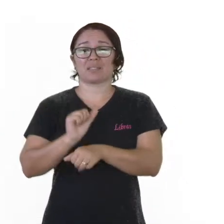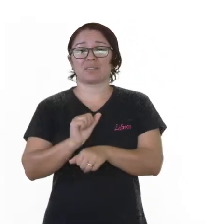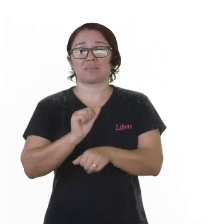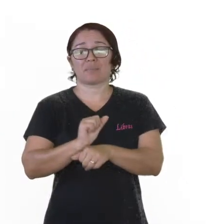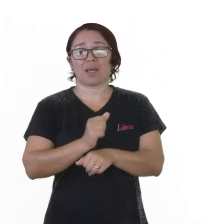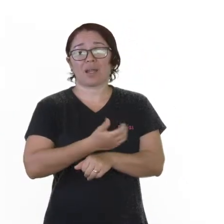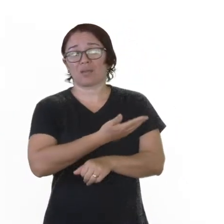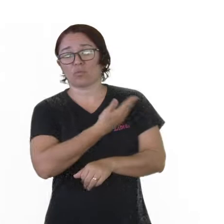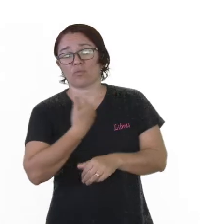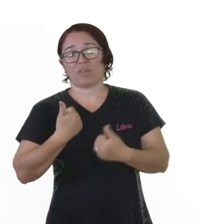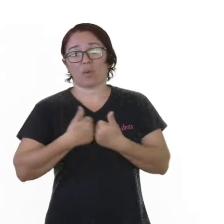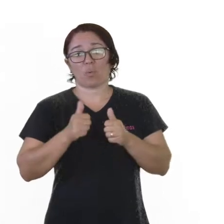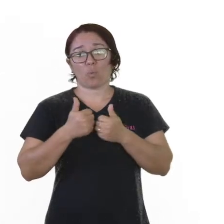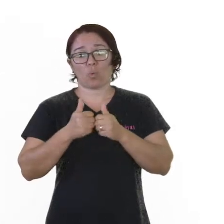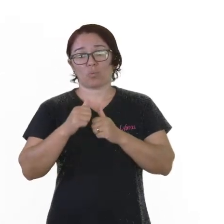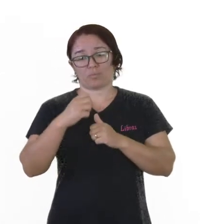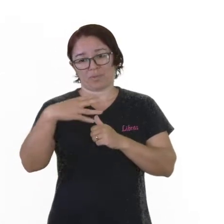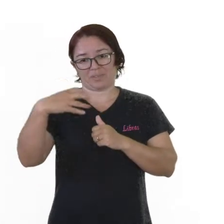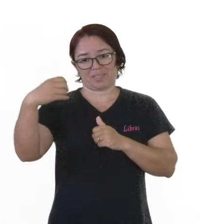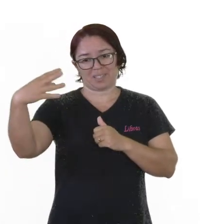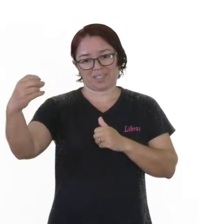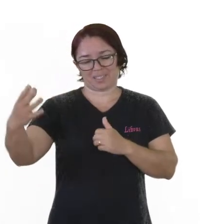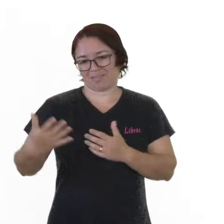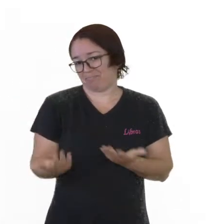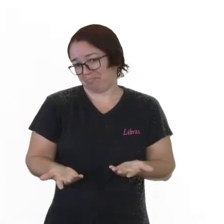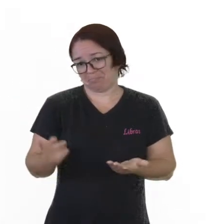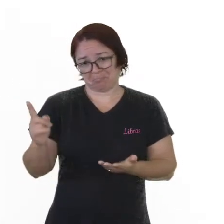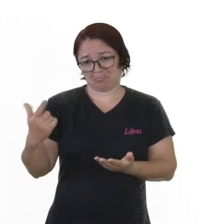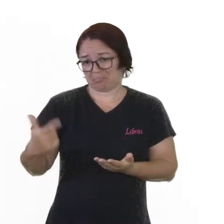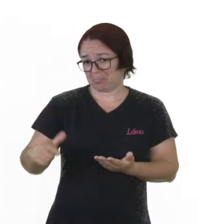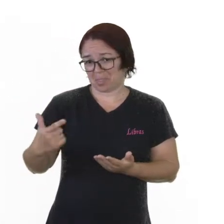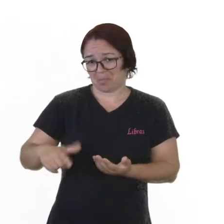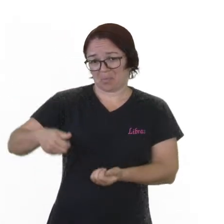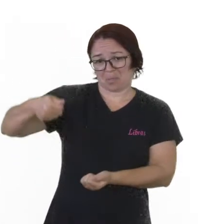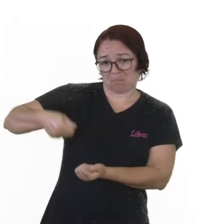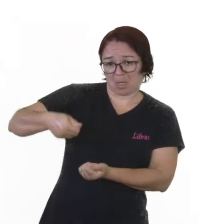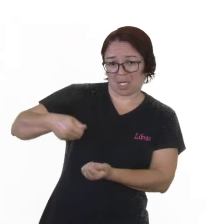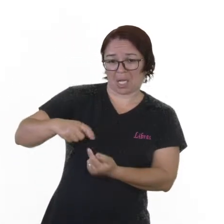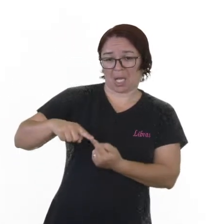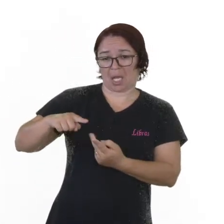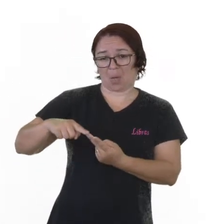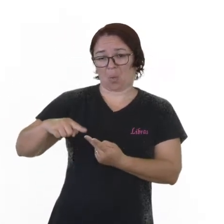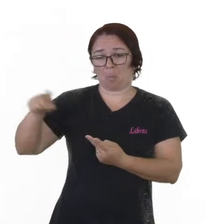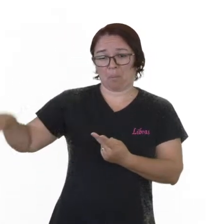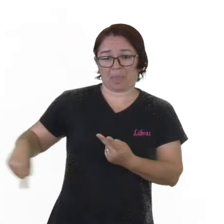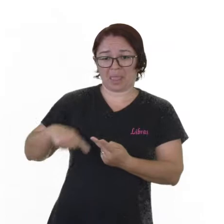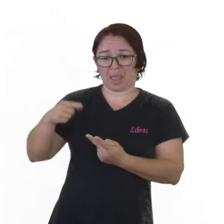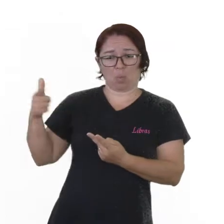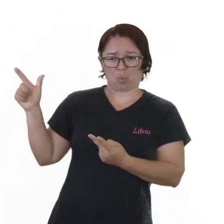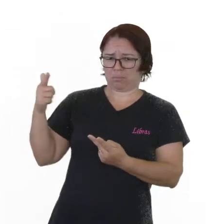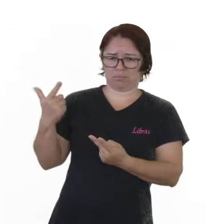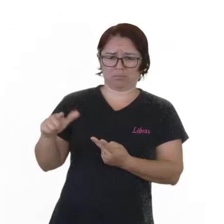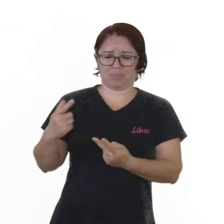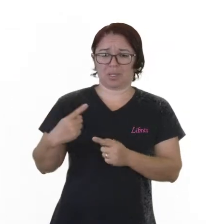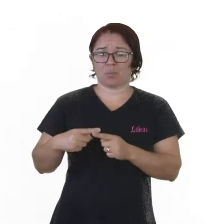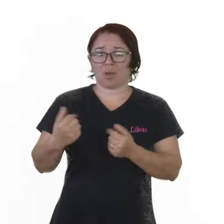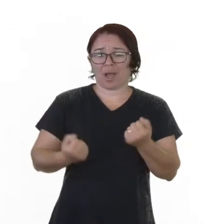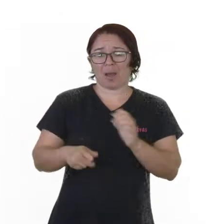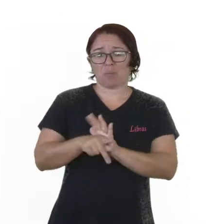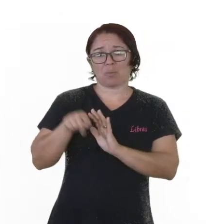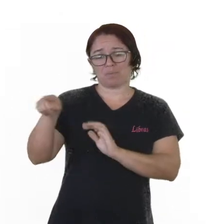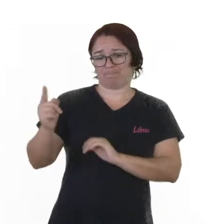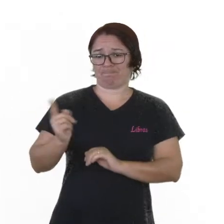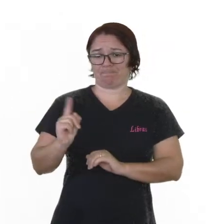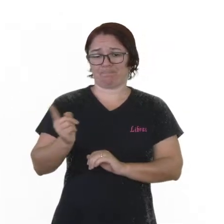para poder embarcar. Então ela não tinha esses instrumentos porque aquele carro não pertencia a ela, certo?